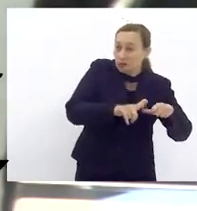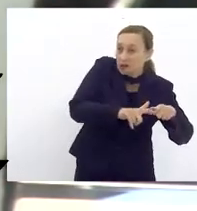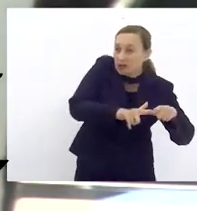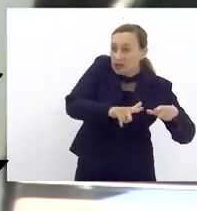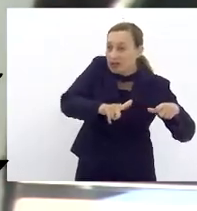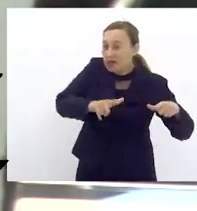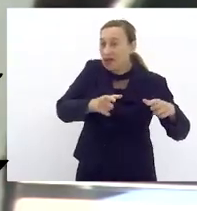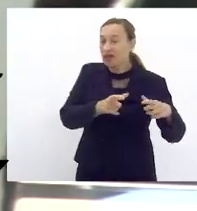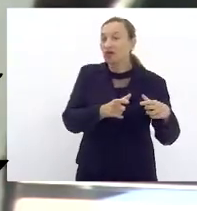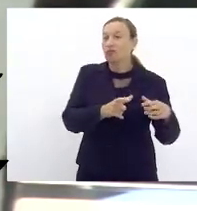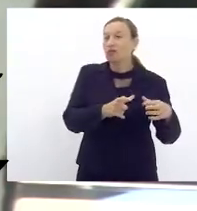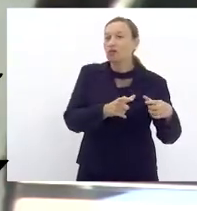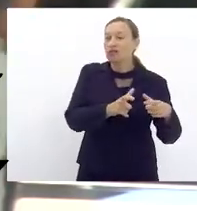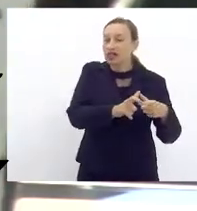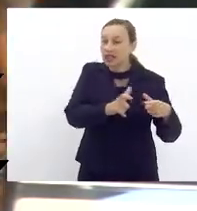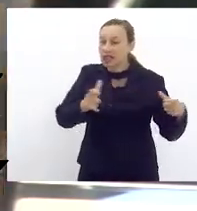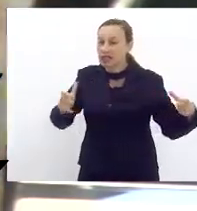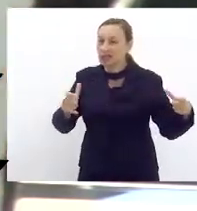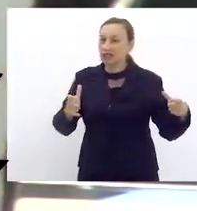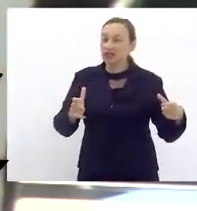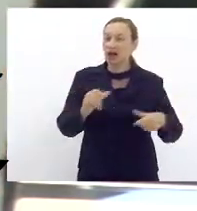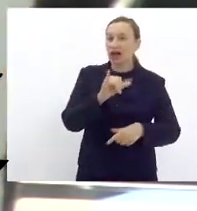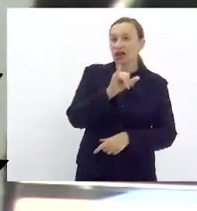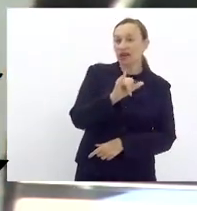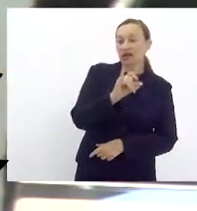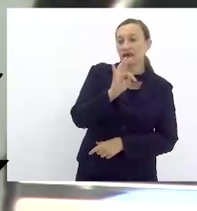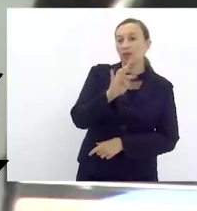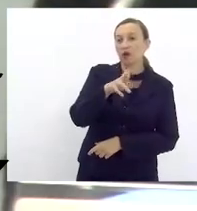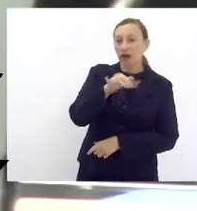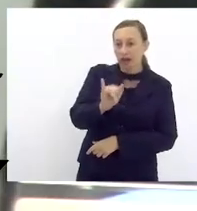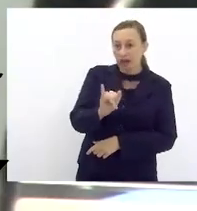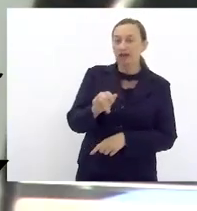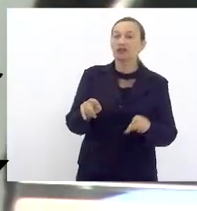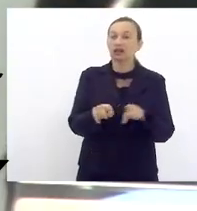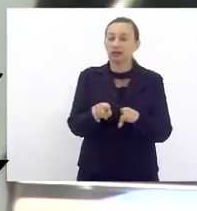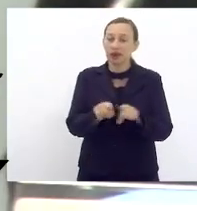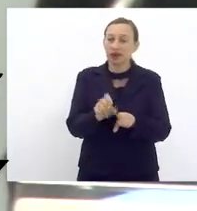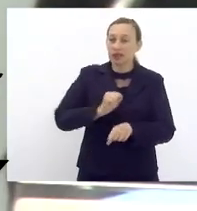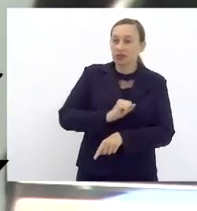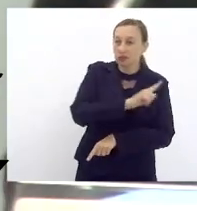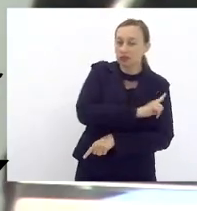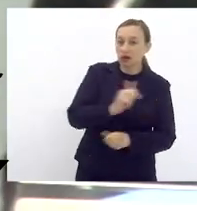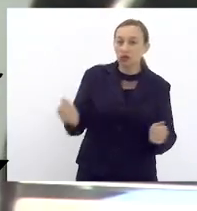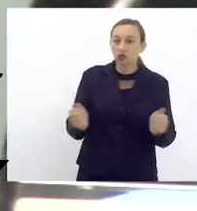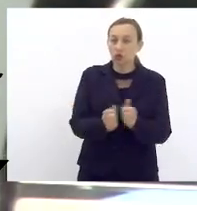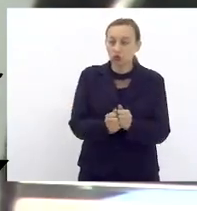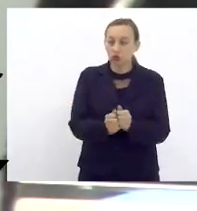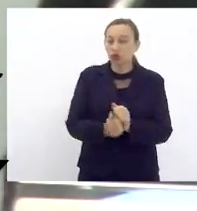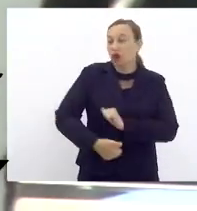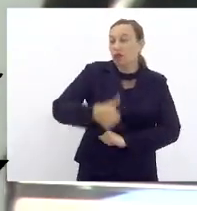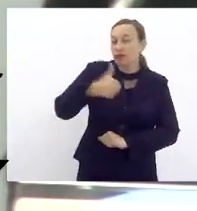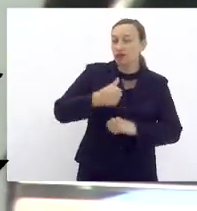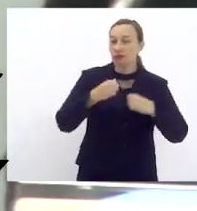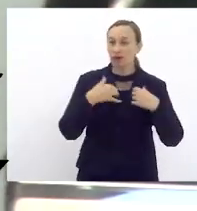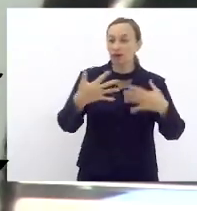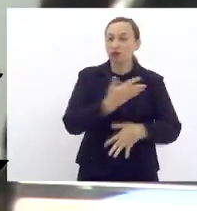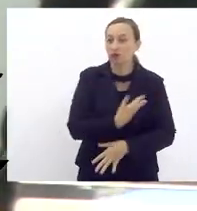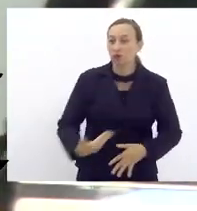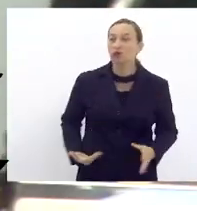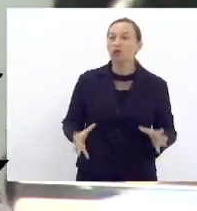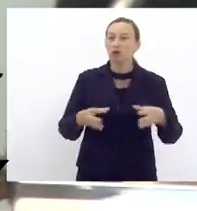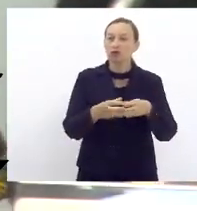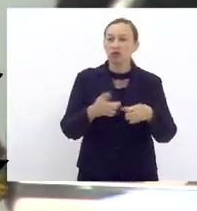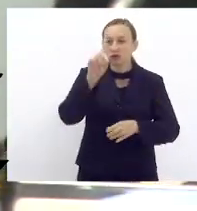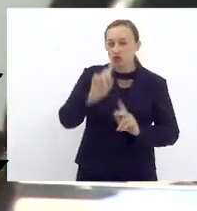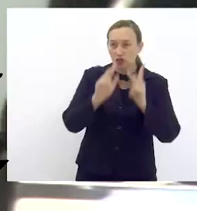São Gonçalo e Itaboraí pode fazer uma incidência bastante profunda como foi a primeira audiência pública da Comissão de